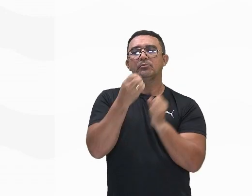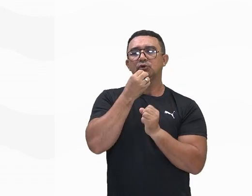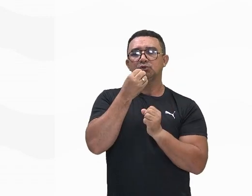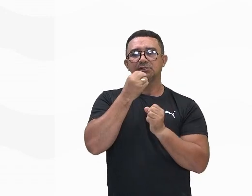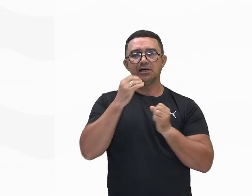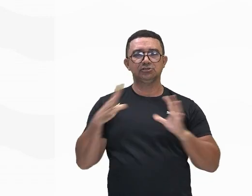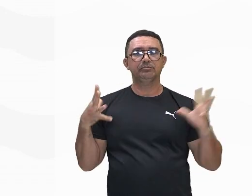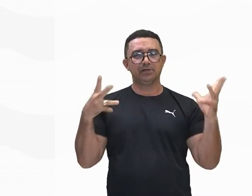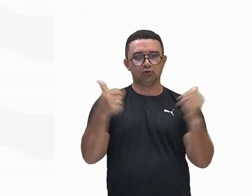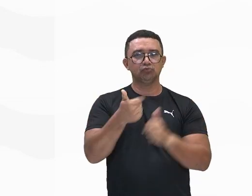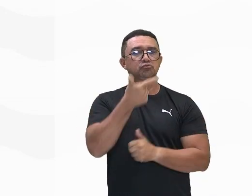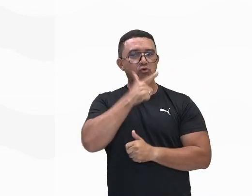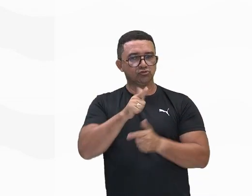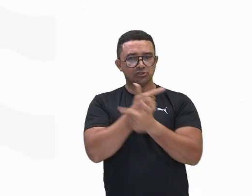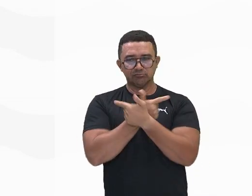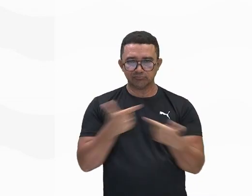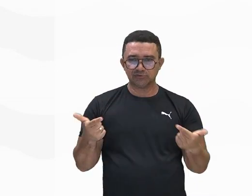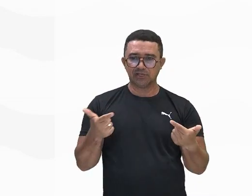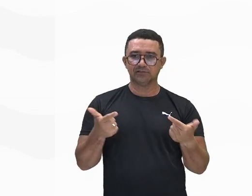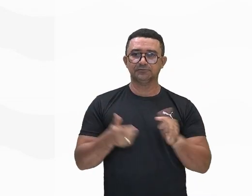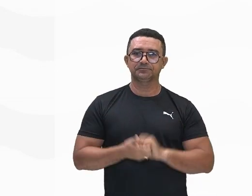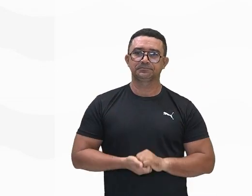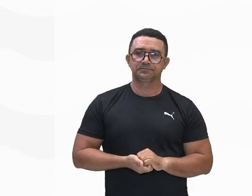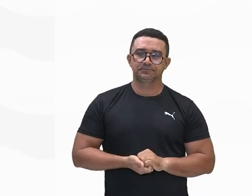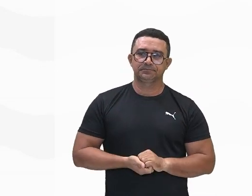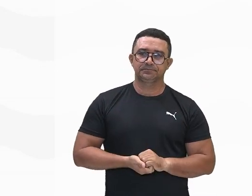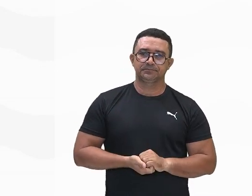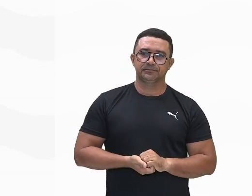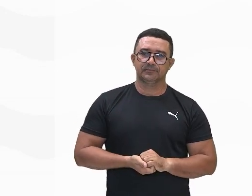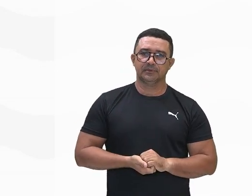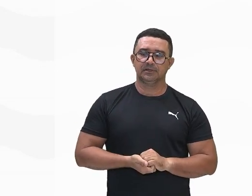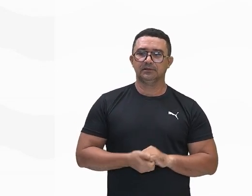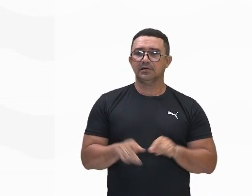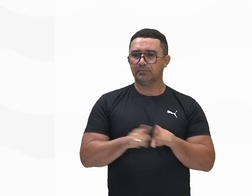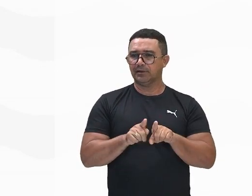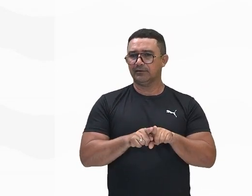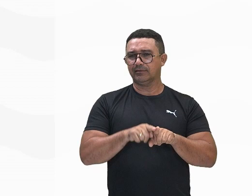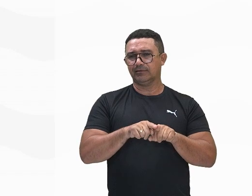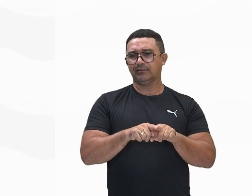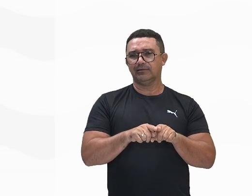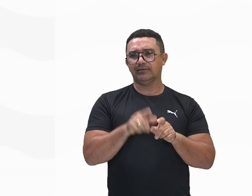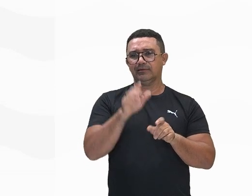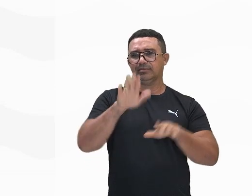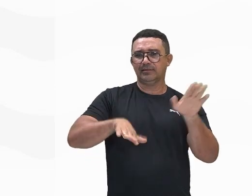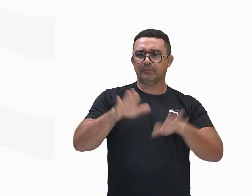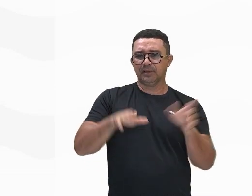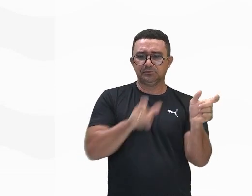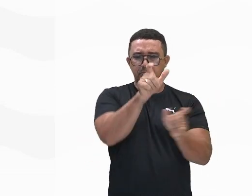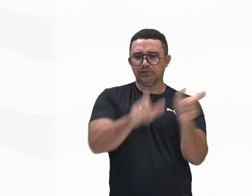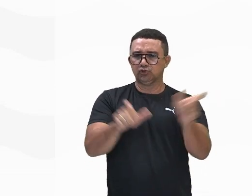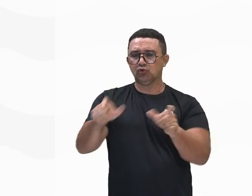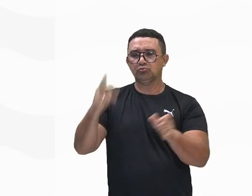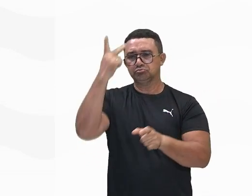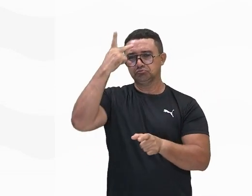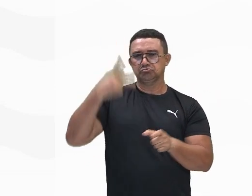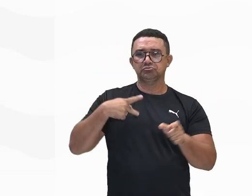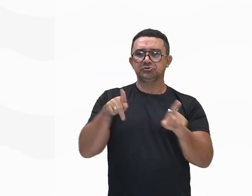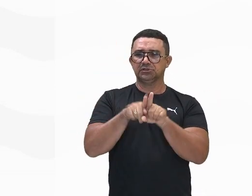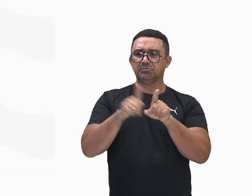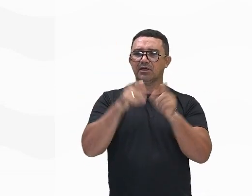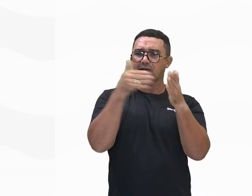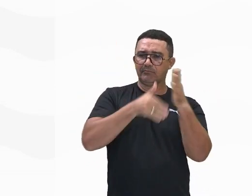alcançar o sucesso, levando em consideração suas necessidades individuais e as barreiras